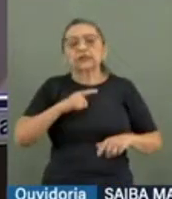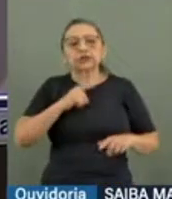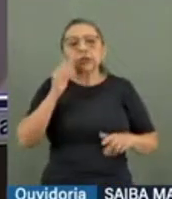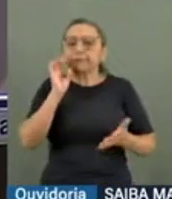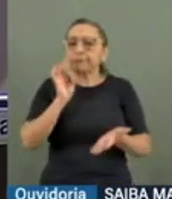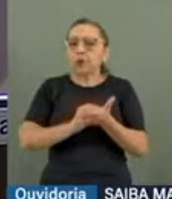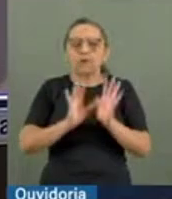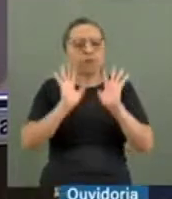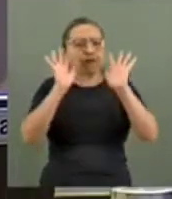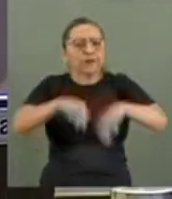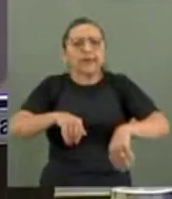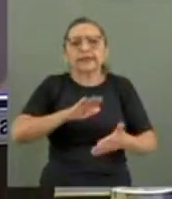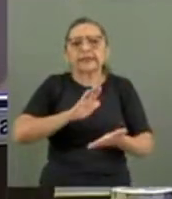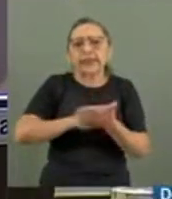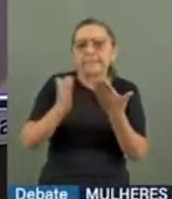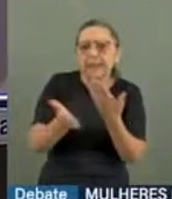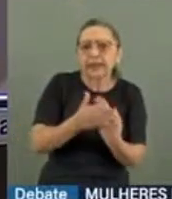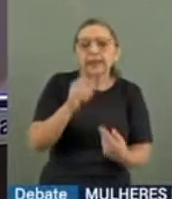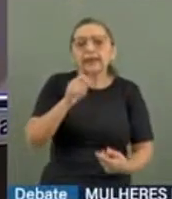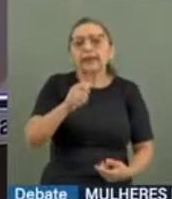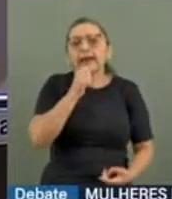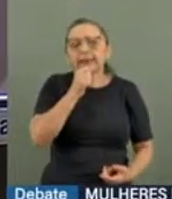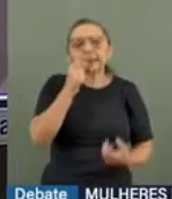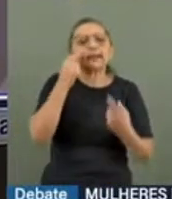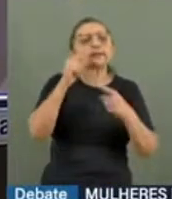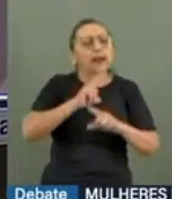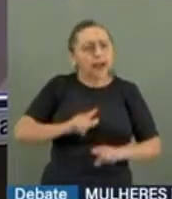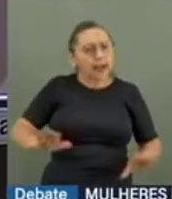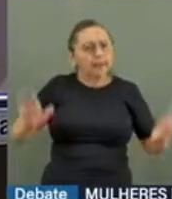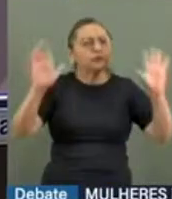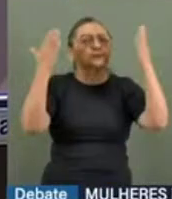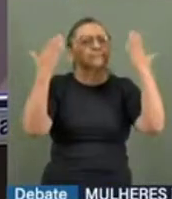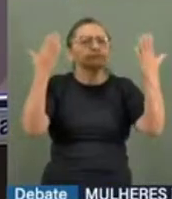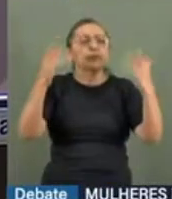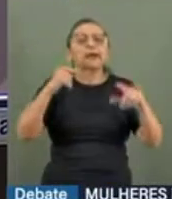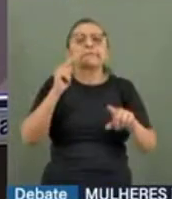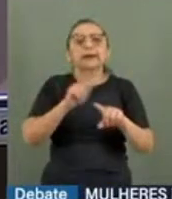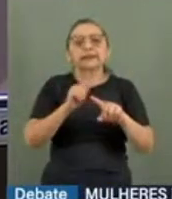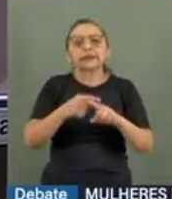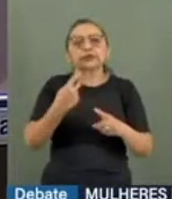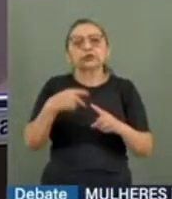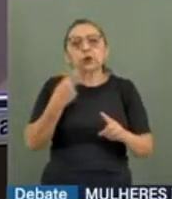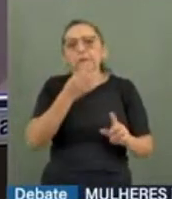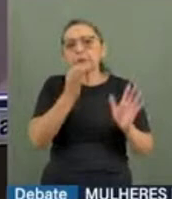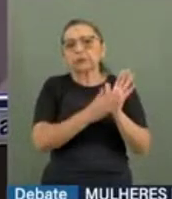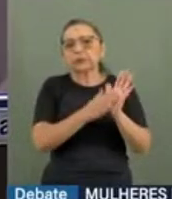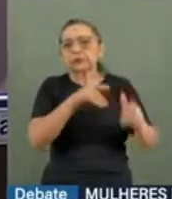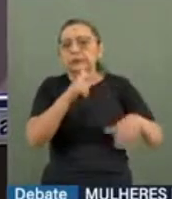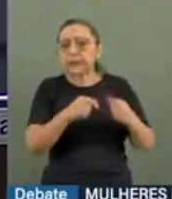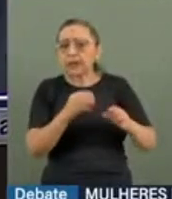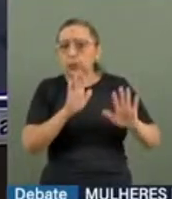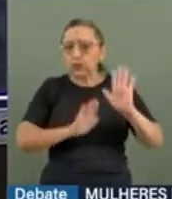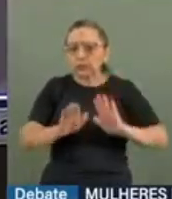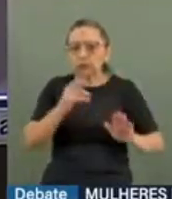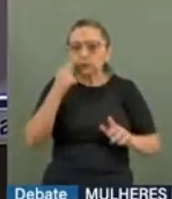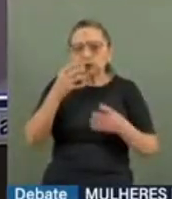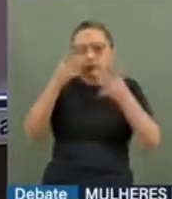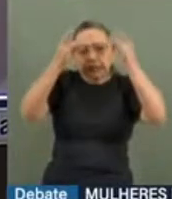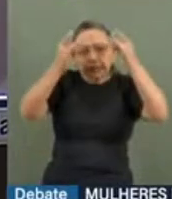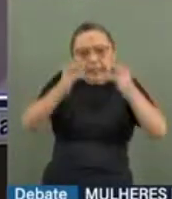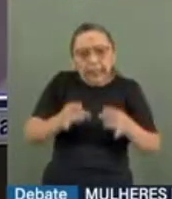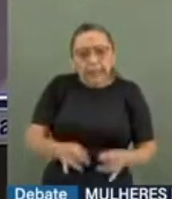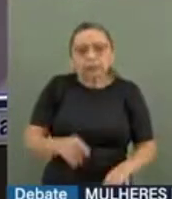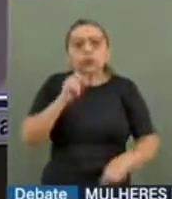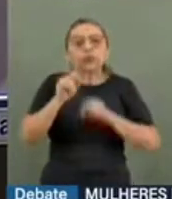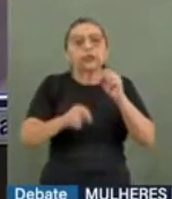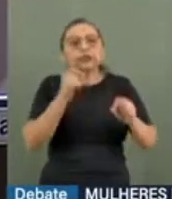fim a essa ameaça que ainda paira sobre nós. Para isso, propusemos um trabalho cuidadoso e meticuloso